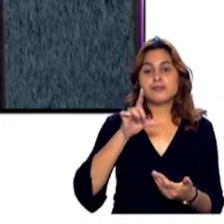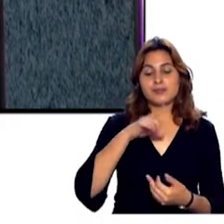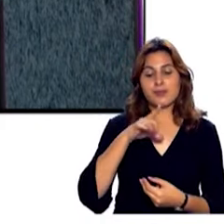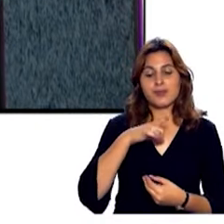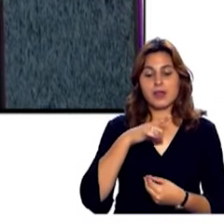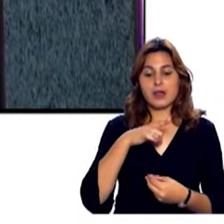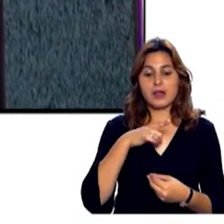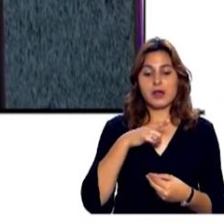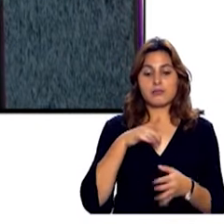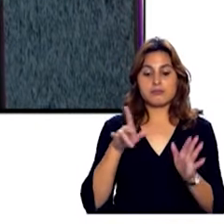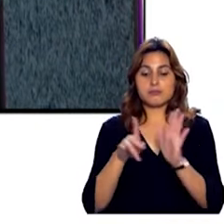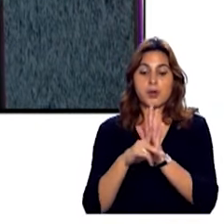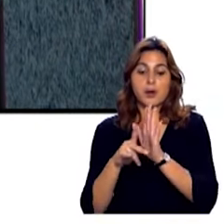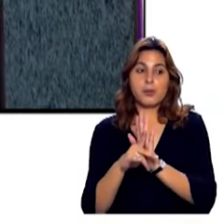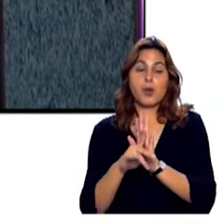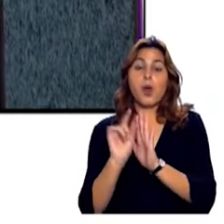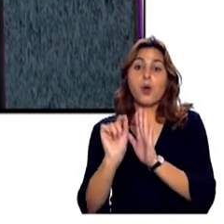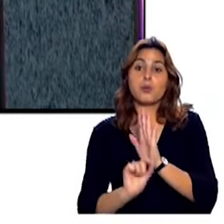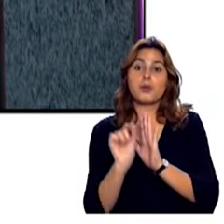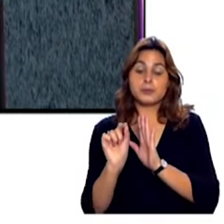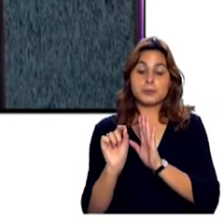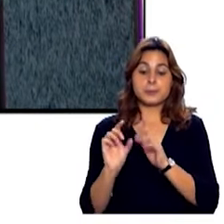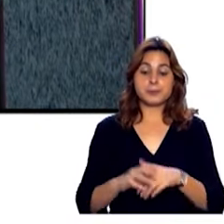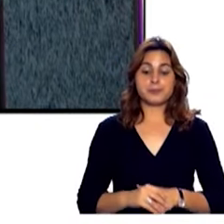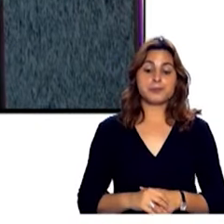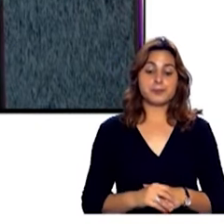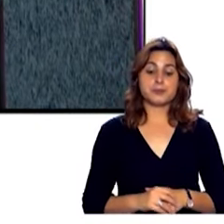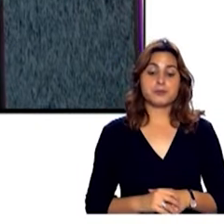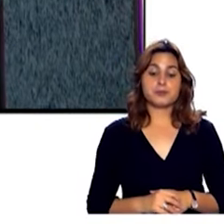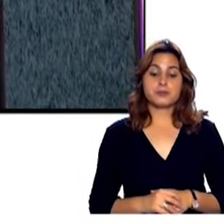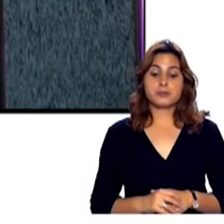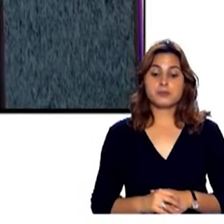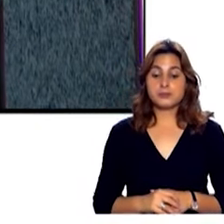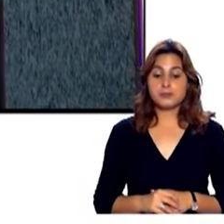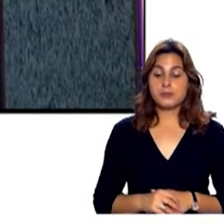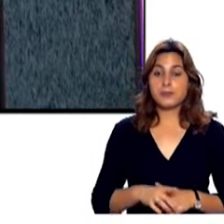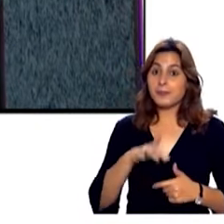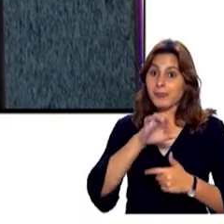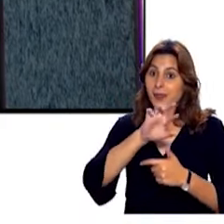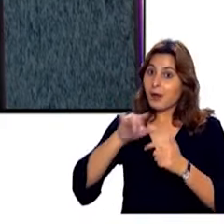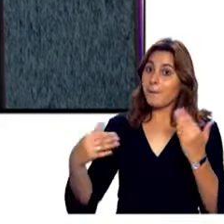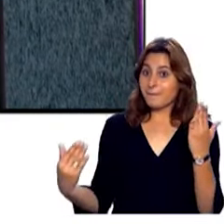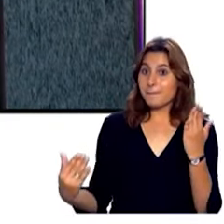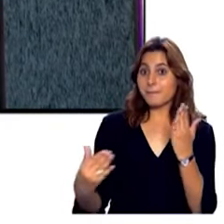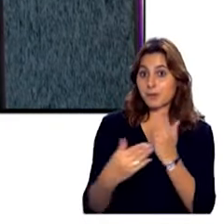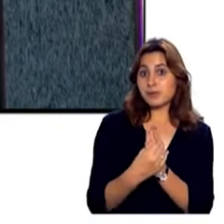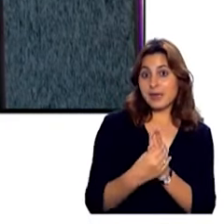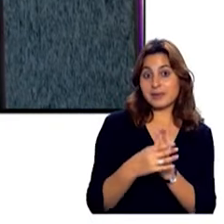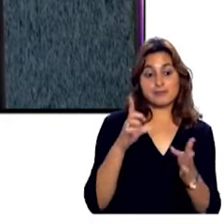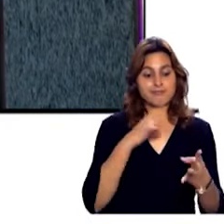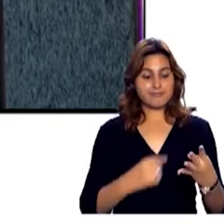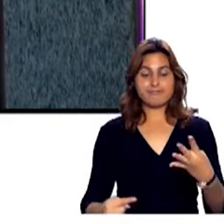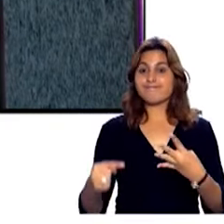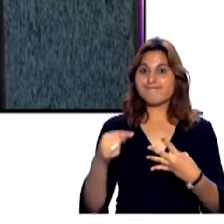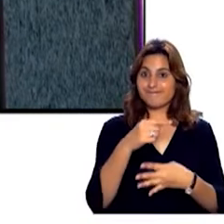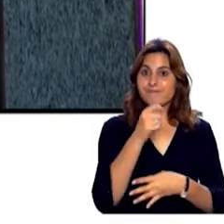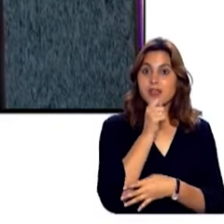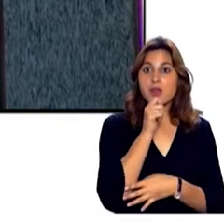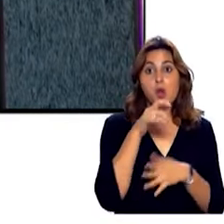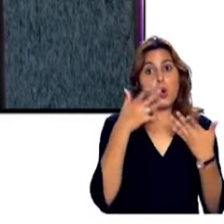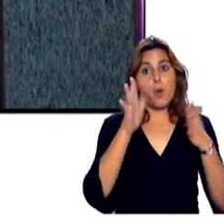a a a a a processos que ainda estão em primeiro grau ou nos